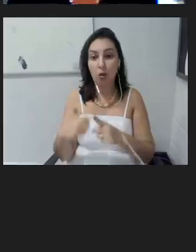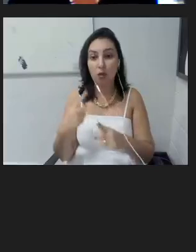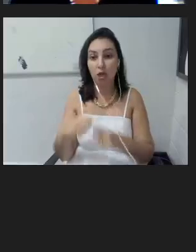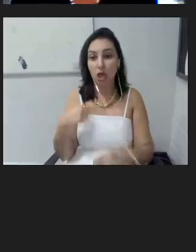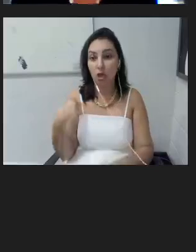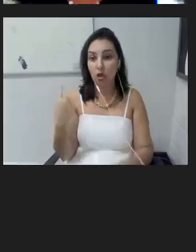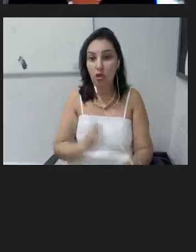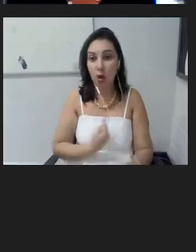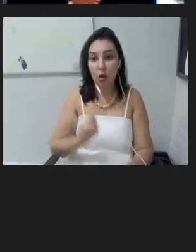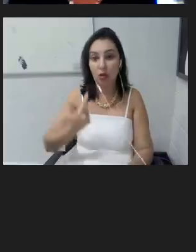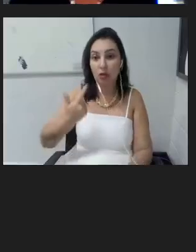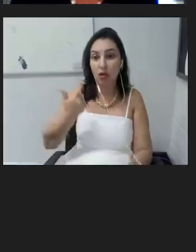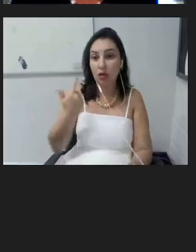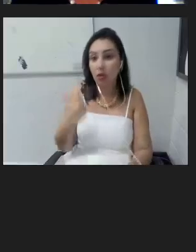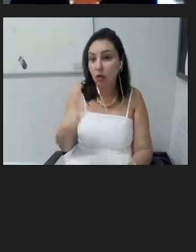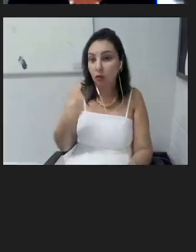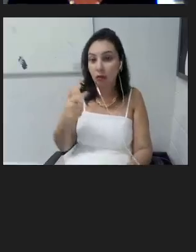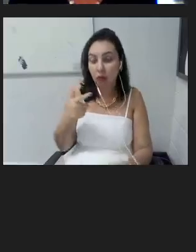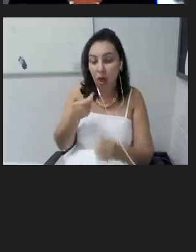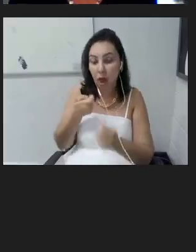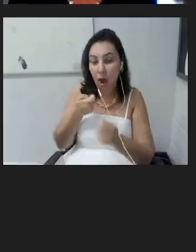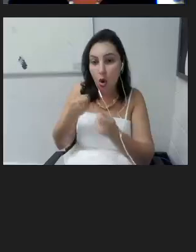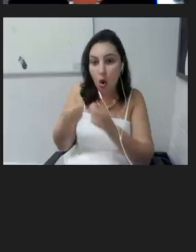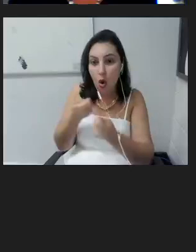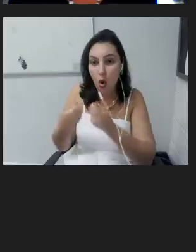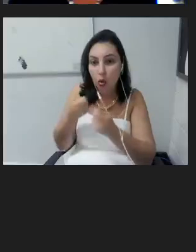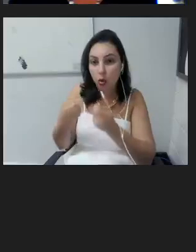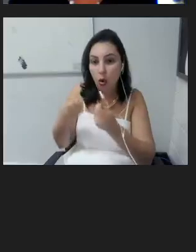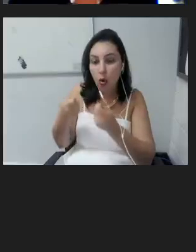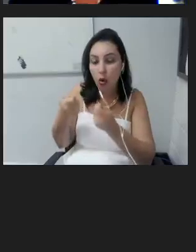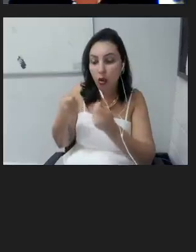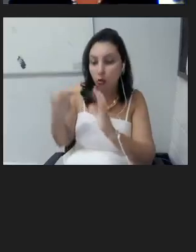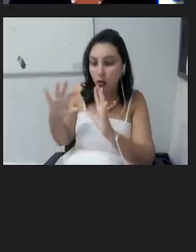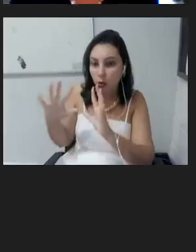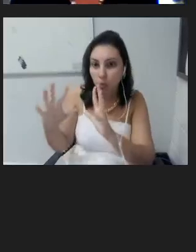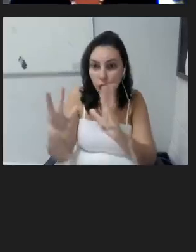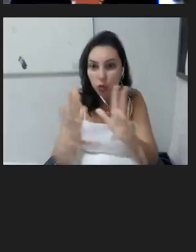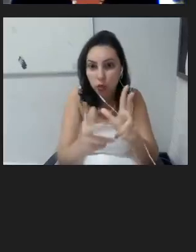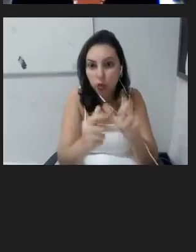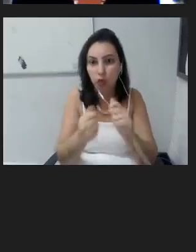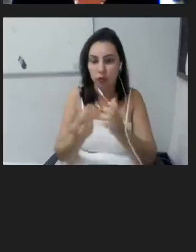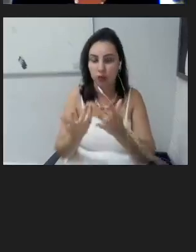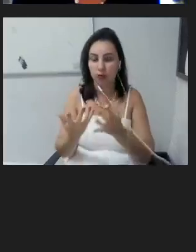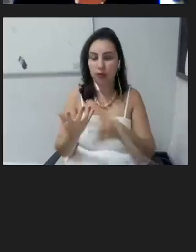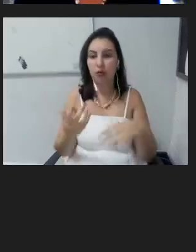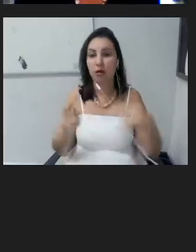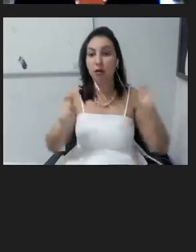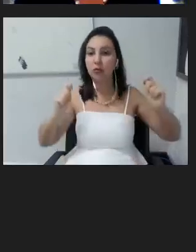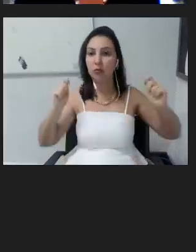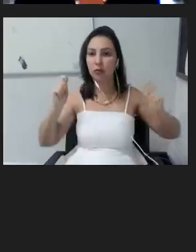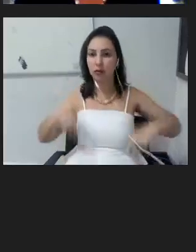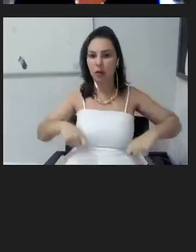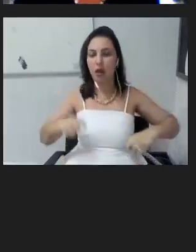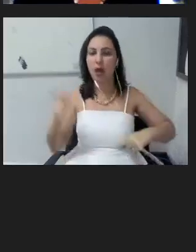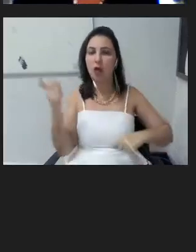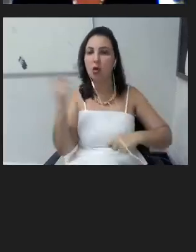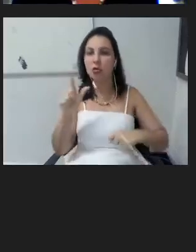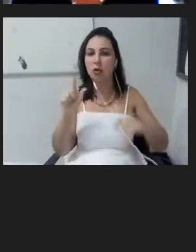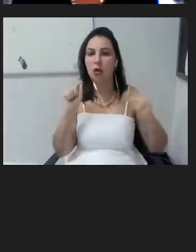as circunstâncias que estão em nossa volta. Mas é possível a gente ter um processo